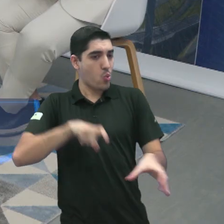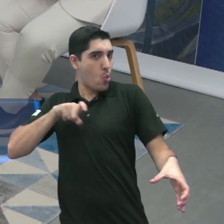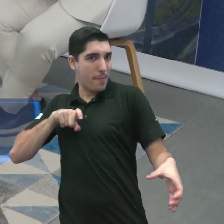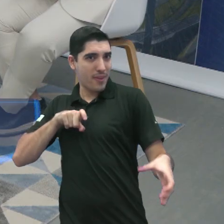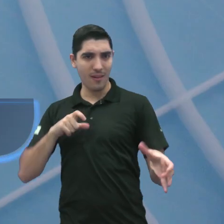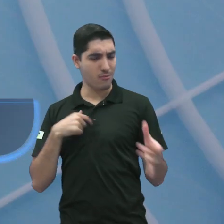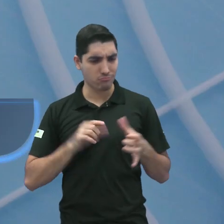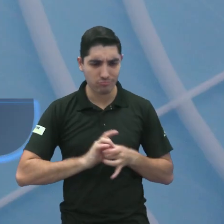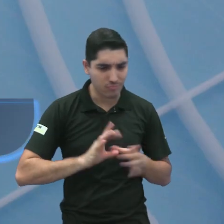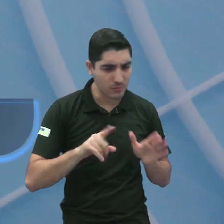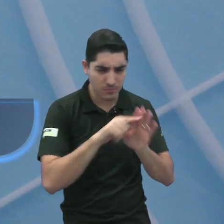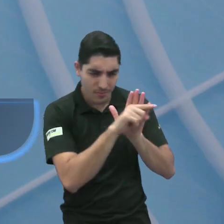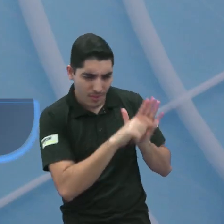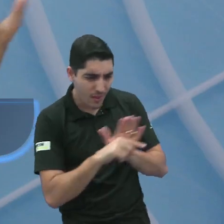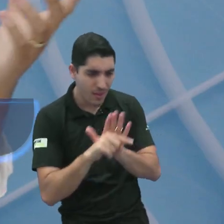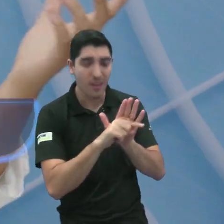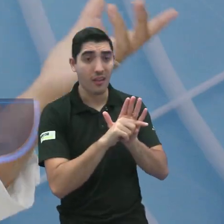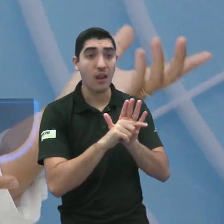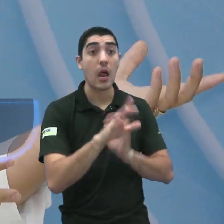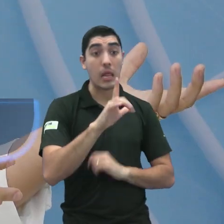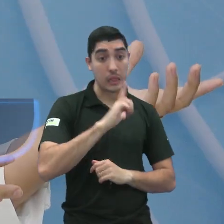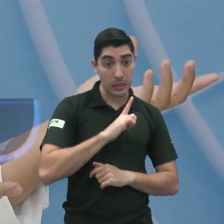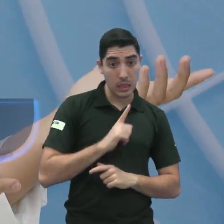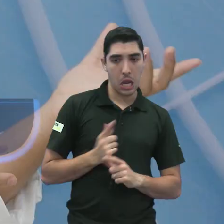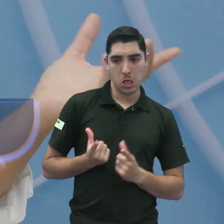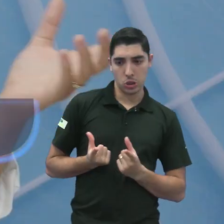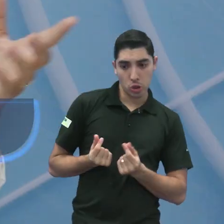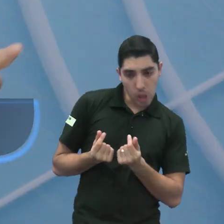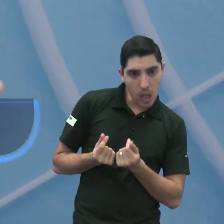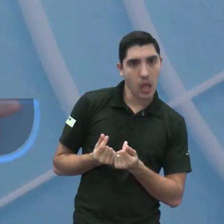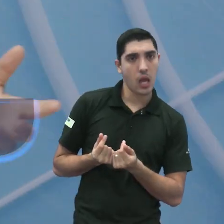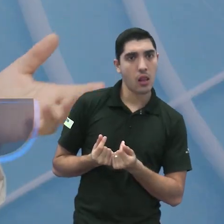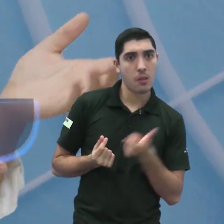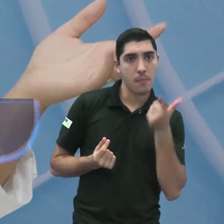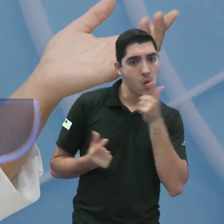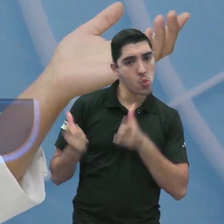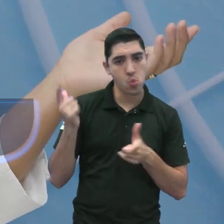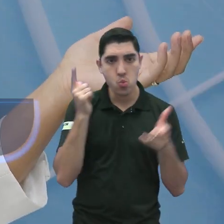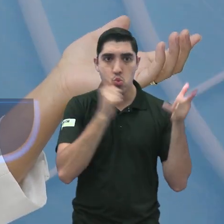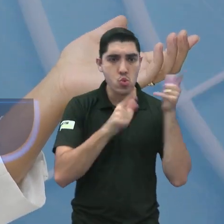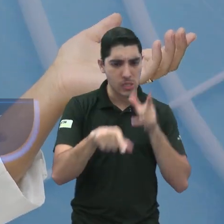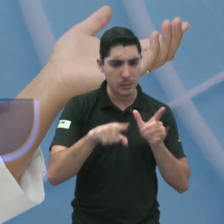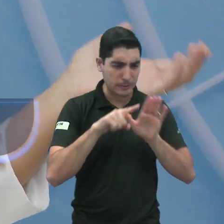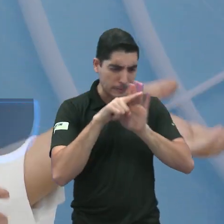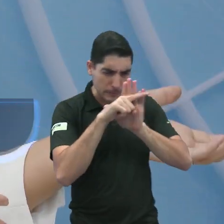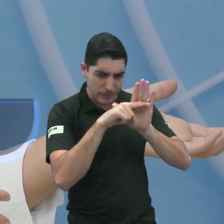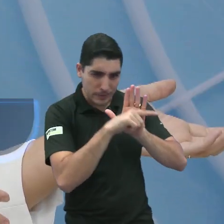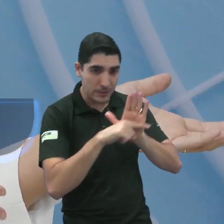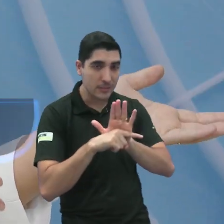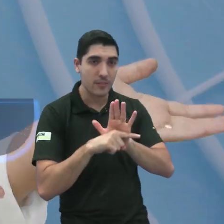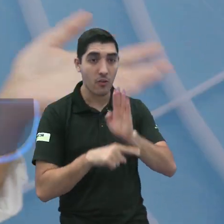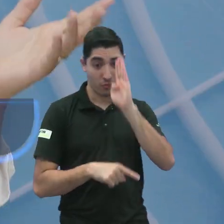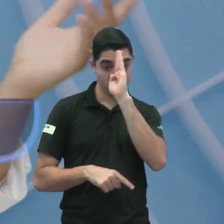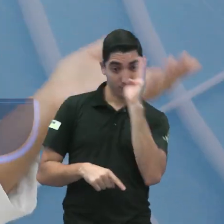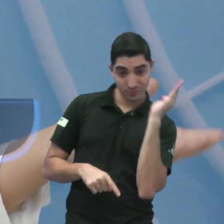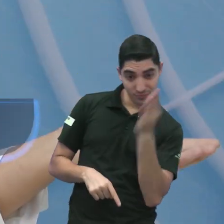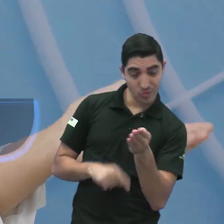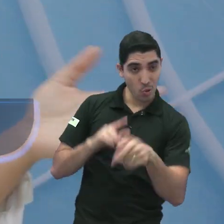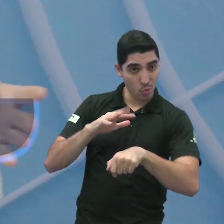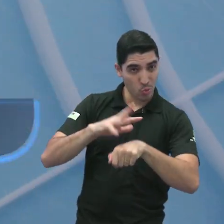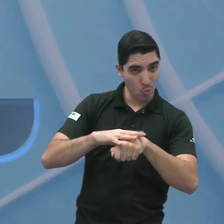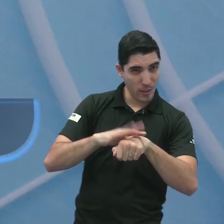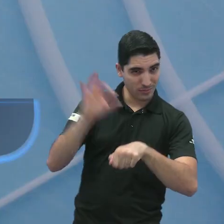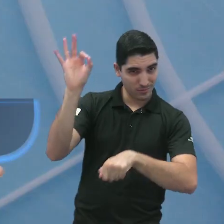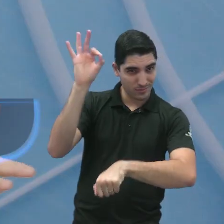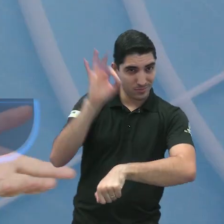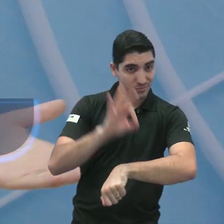que eu realizo e existe recurso para utilizar esse estudo para chikungunya, por que não?